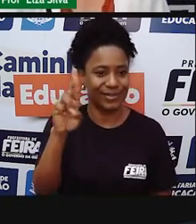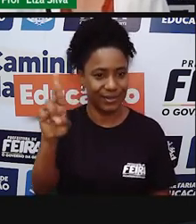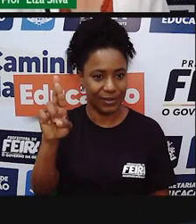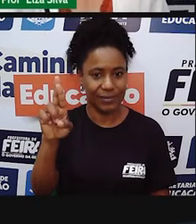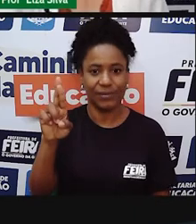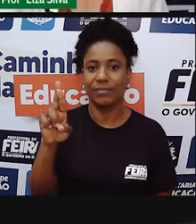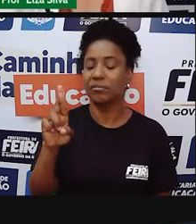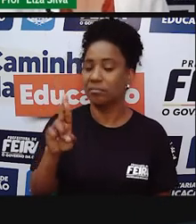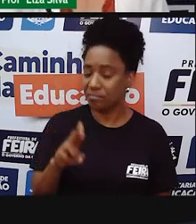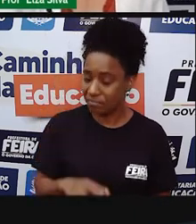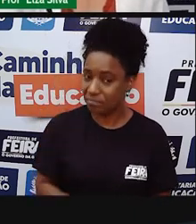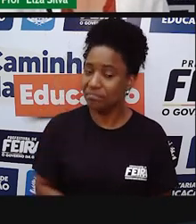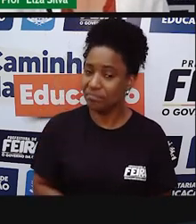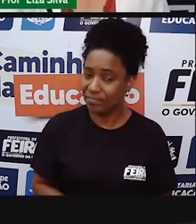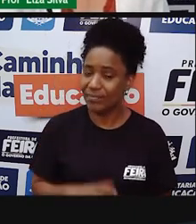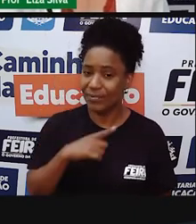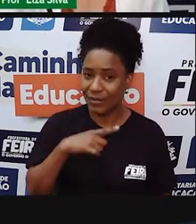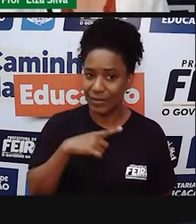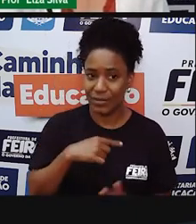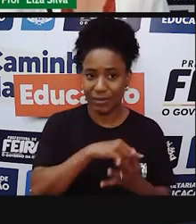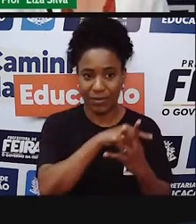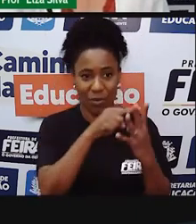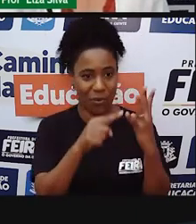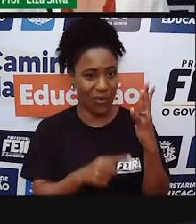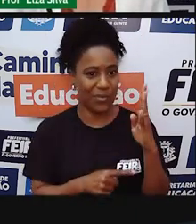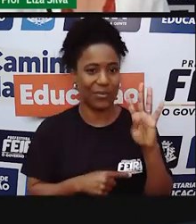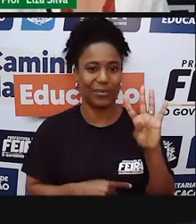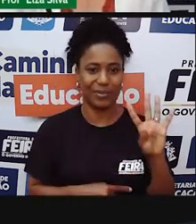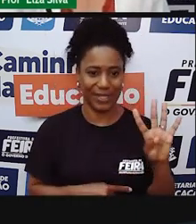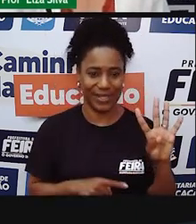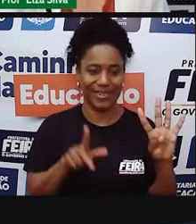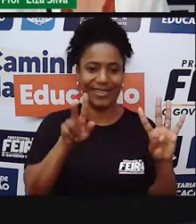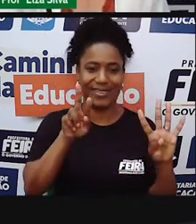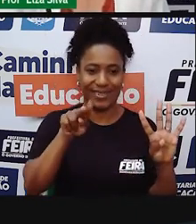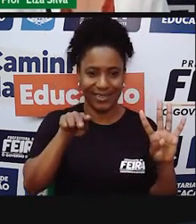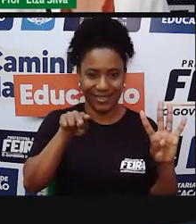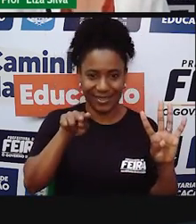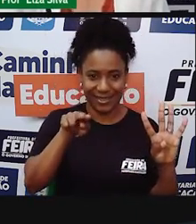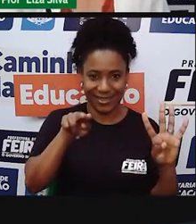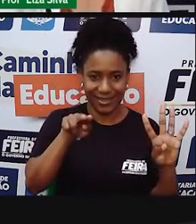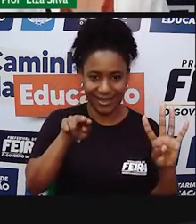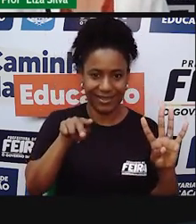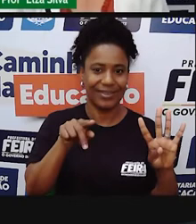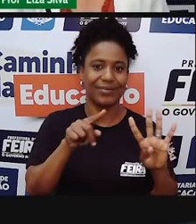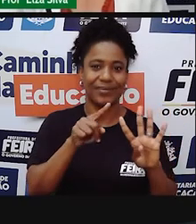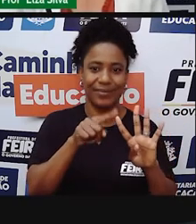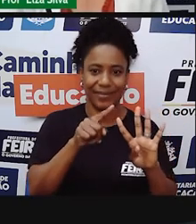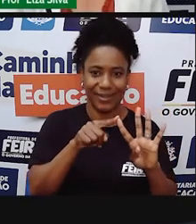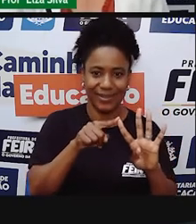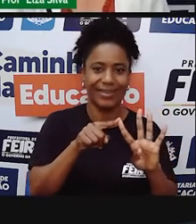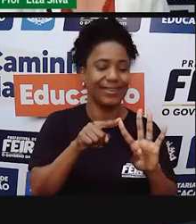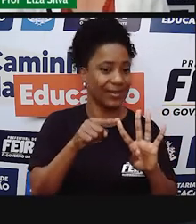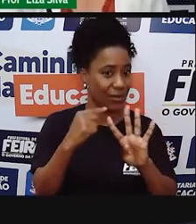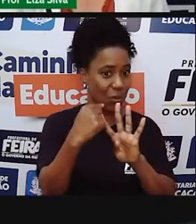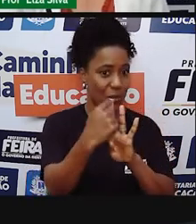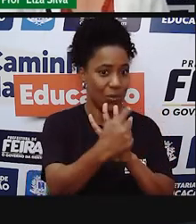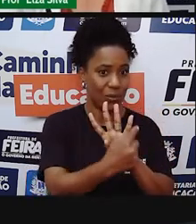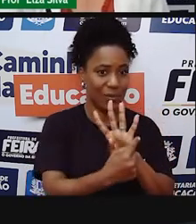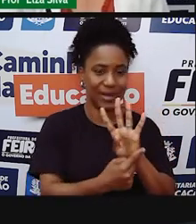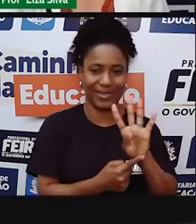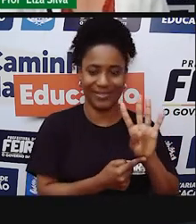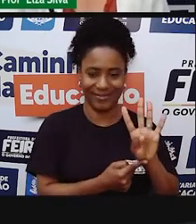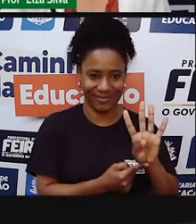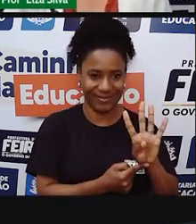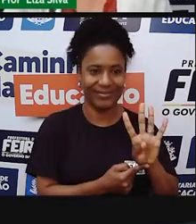siblings. Alex tem 4 irmãos. Laura, Leon, Leandro and